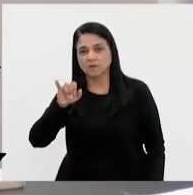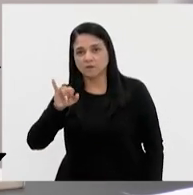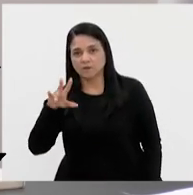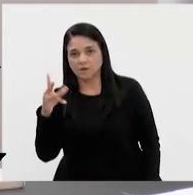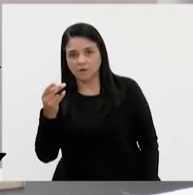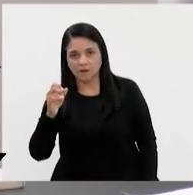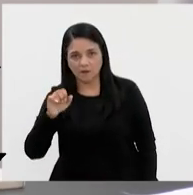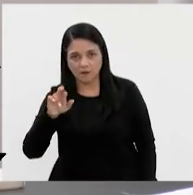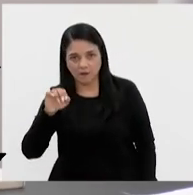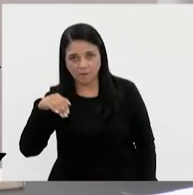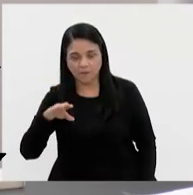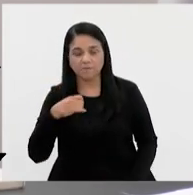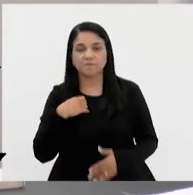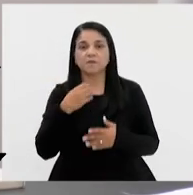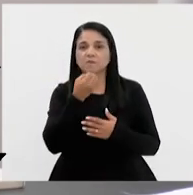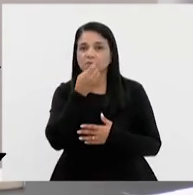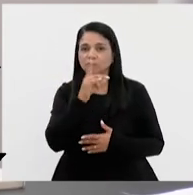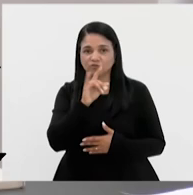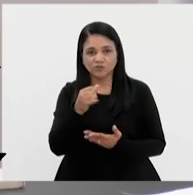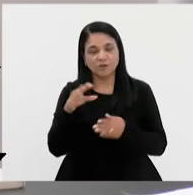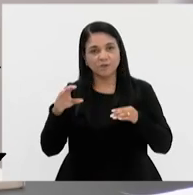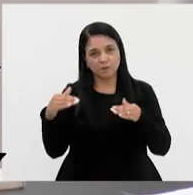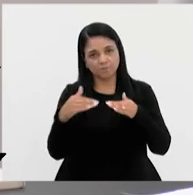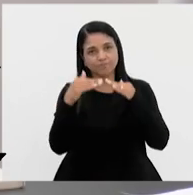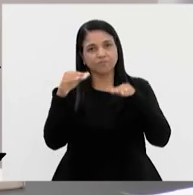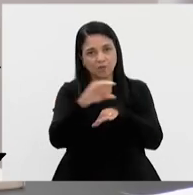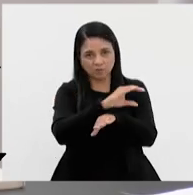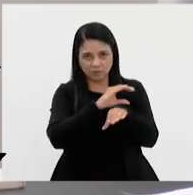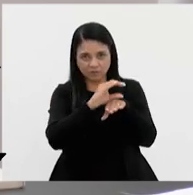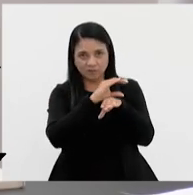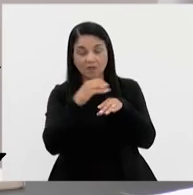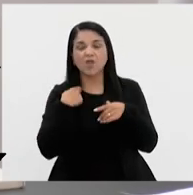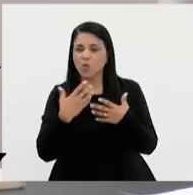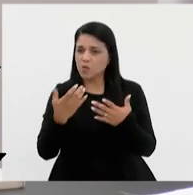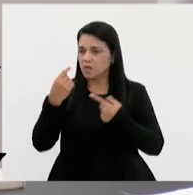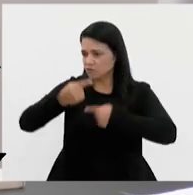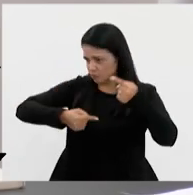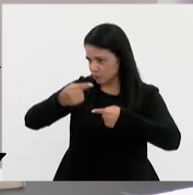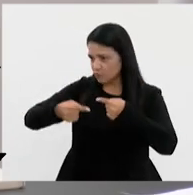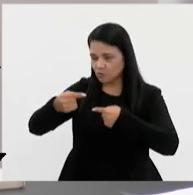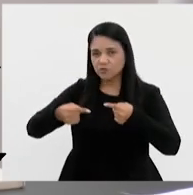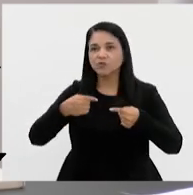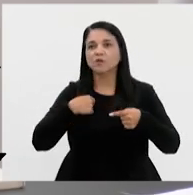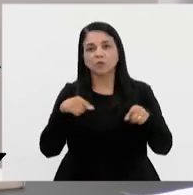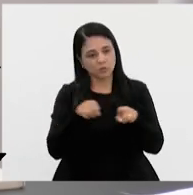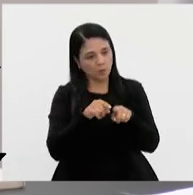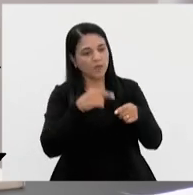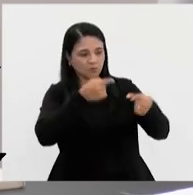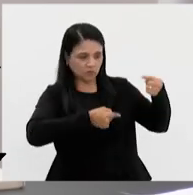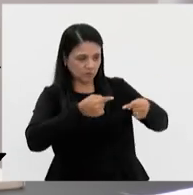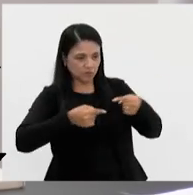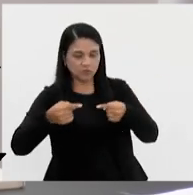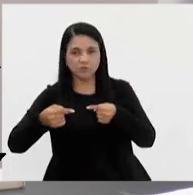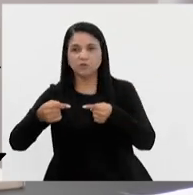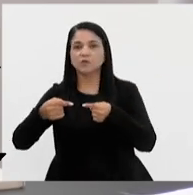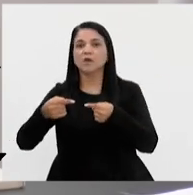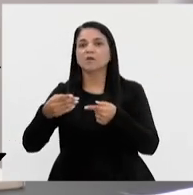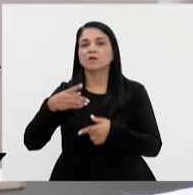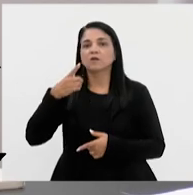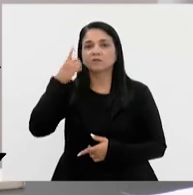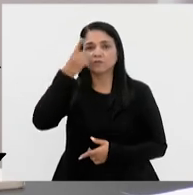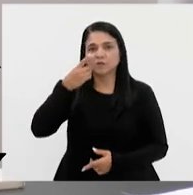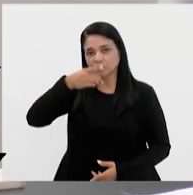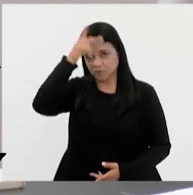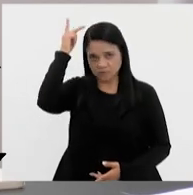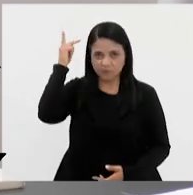muito bom dia a todos. É pela constitucionalidade. Eu queria discutir essa matéria. Eu também vou discutir. Em discussão, deputado Luiz Paulo, farei uso da